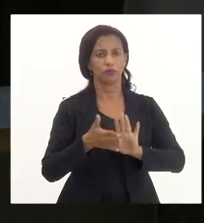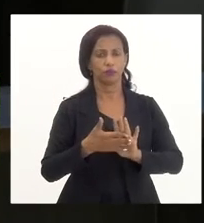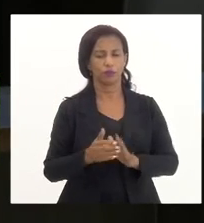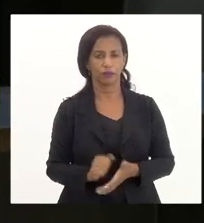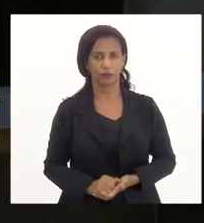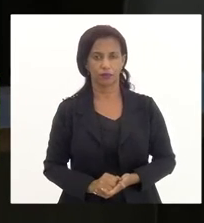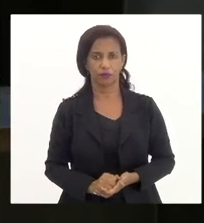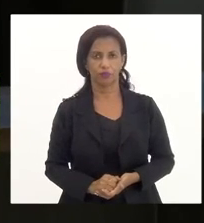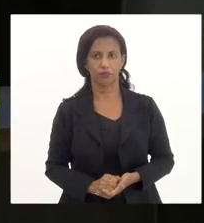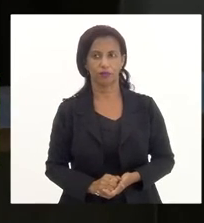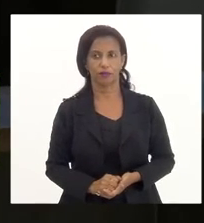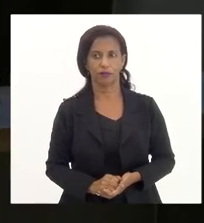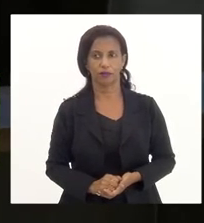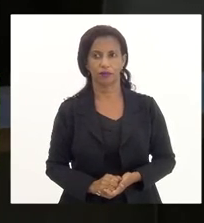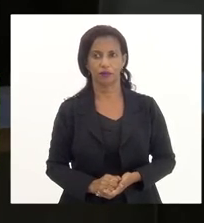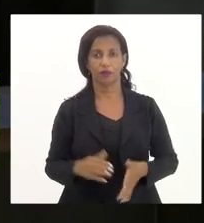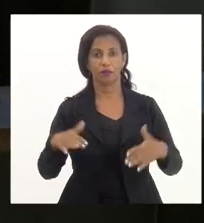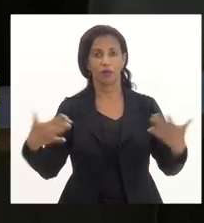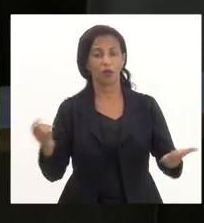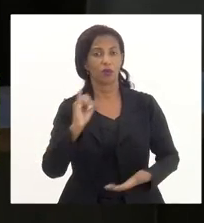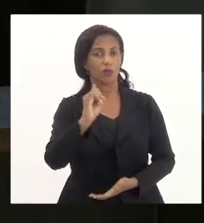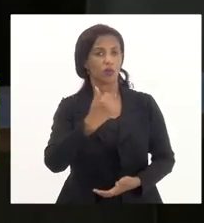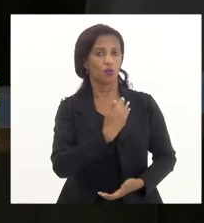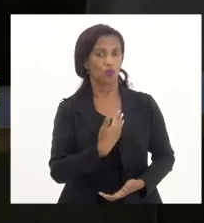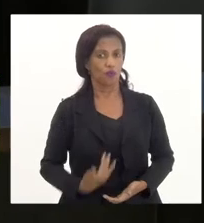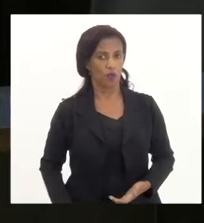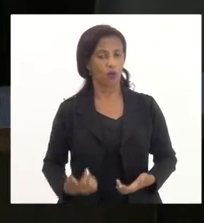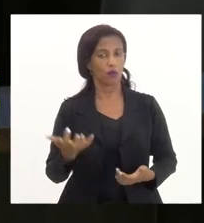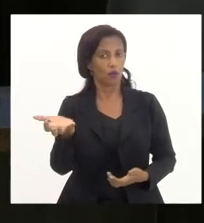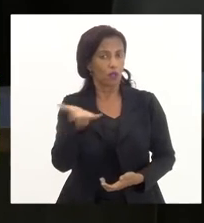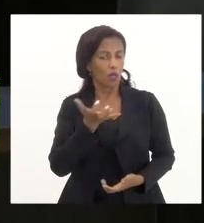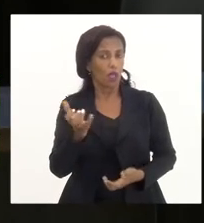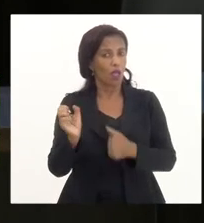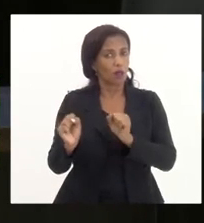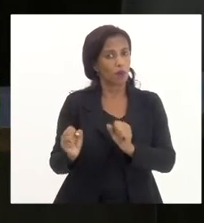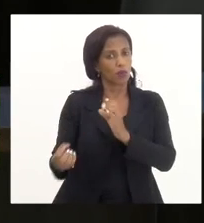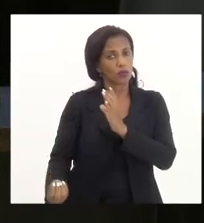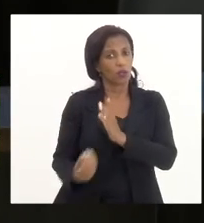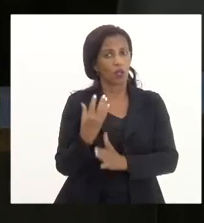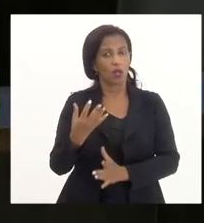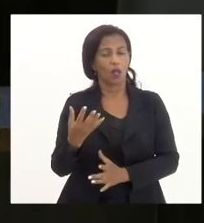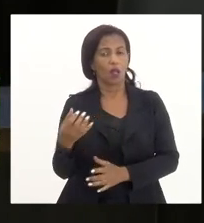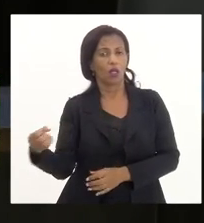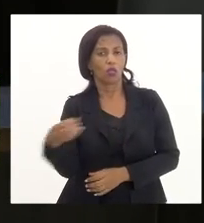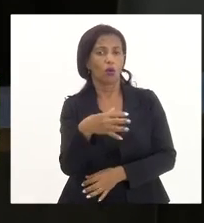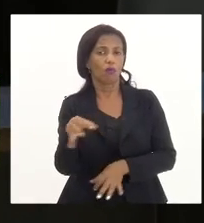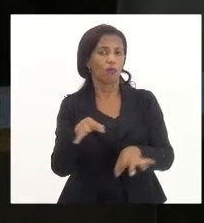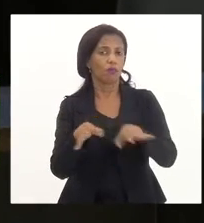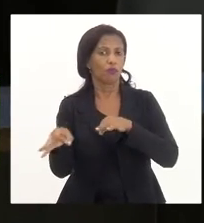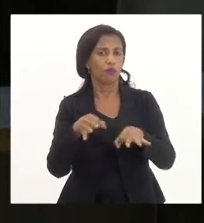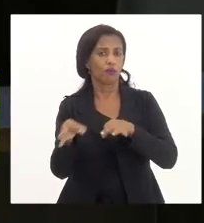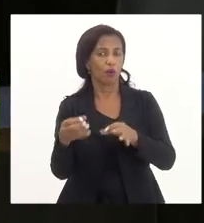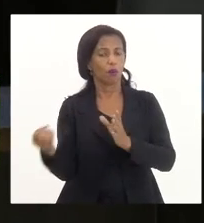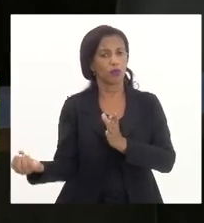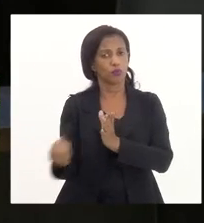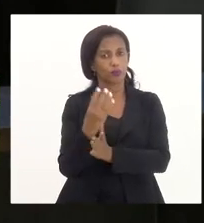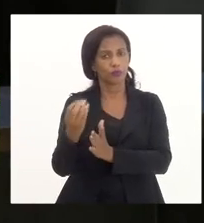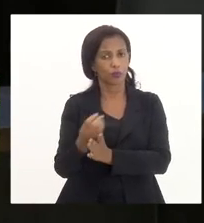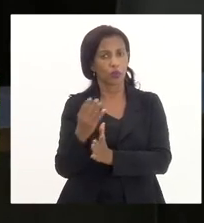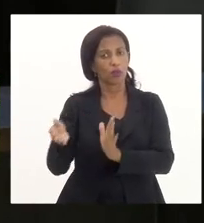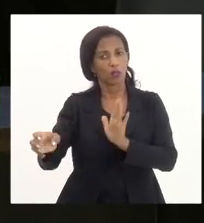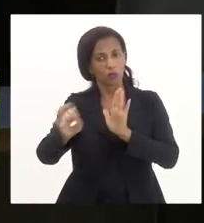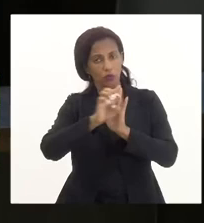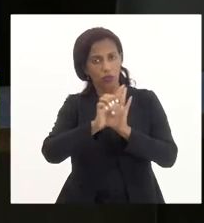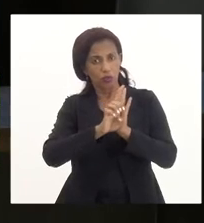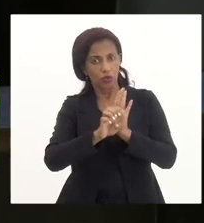tão se o governo preferir ele pode criar uma nova forma de promoção esteja no está tudo